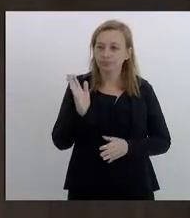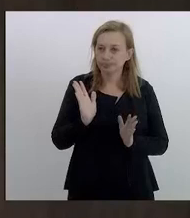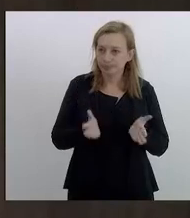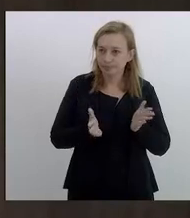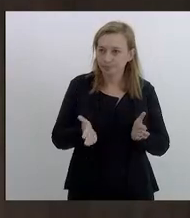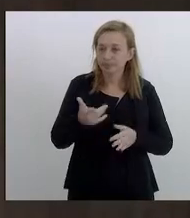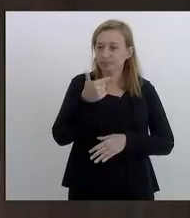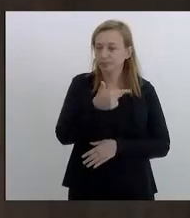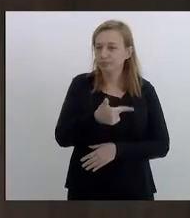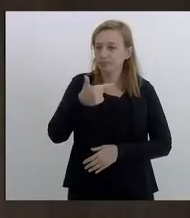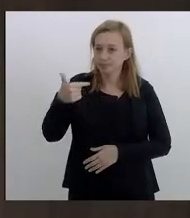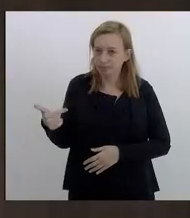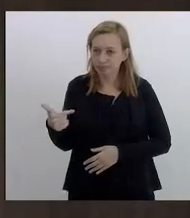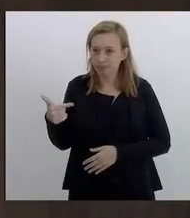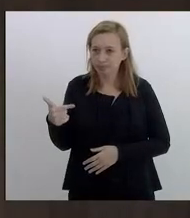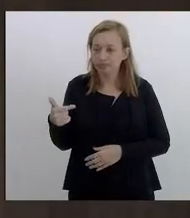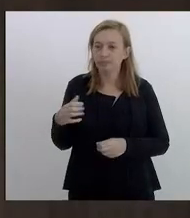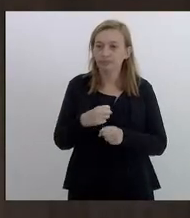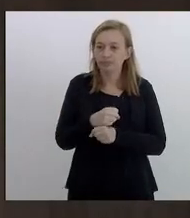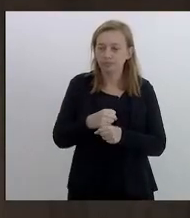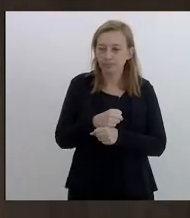deste janeiro do próximo ano,